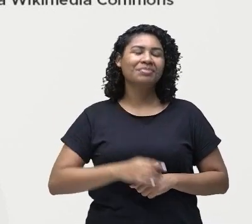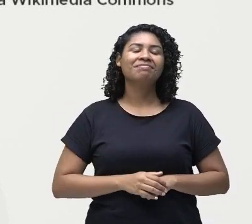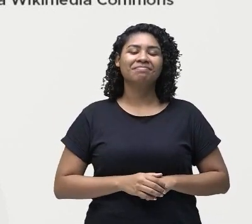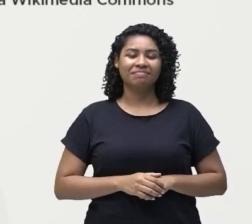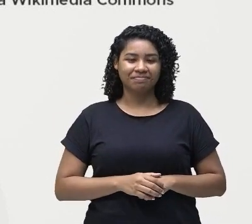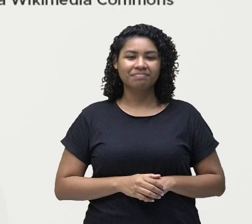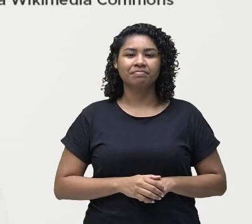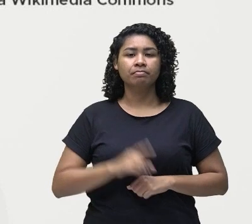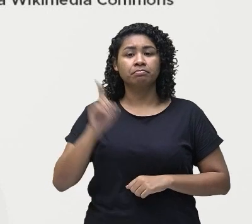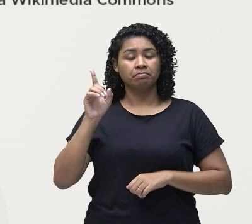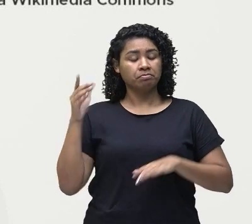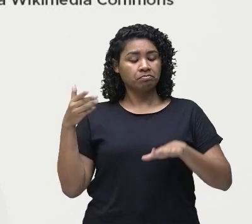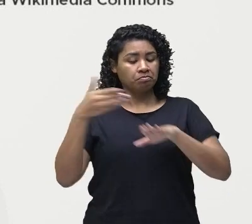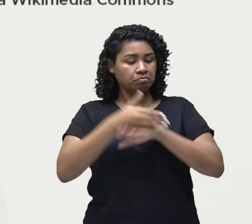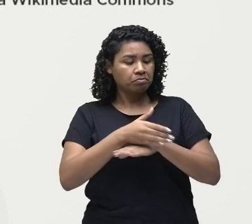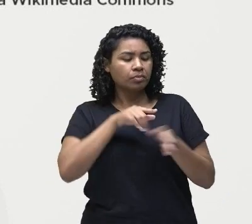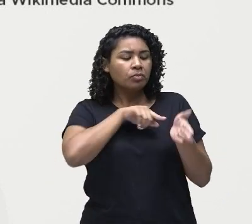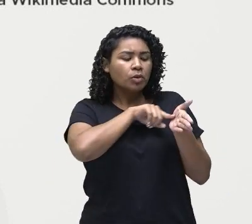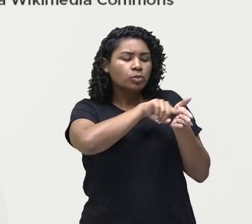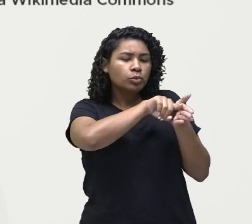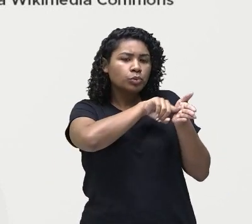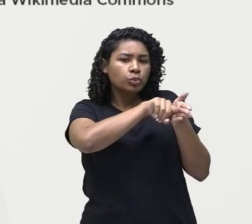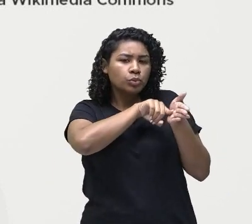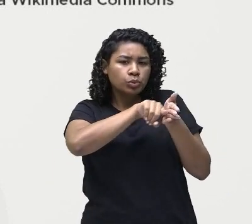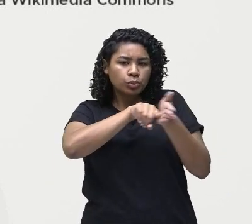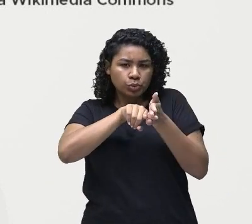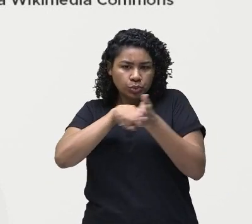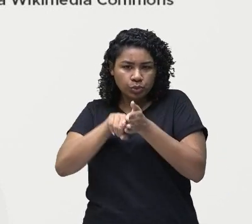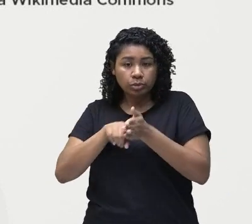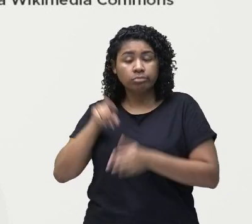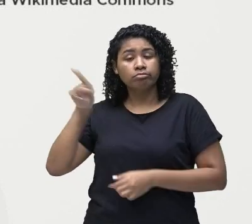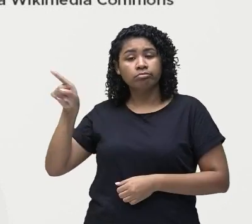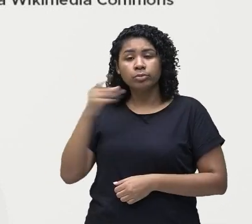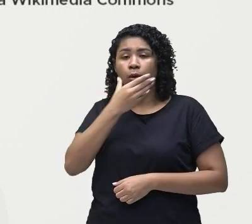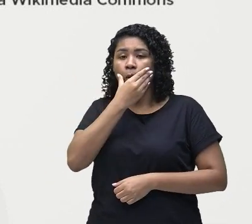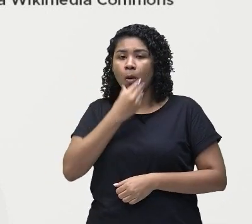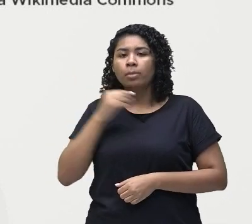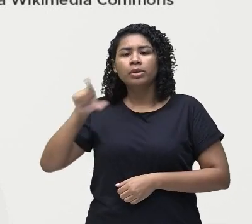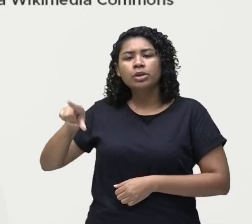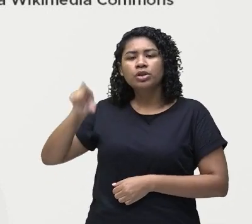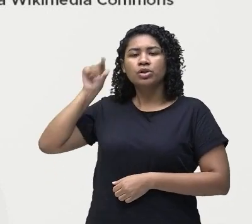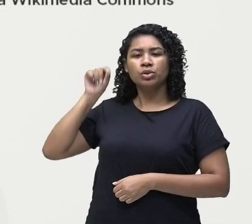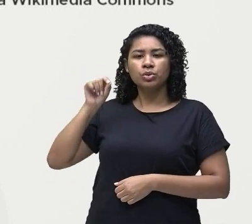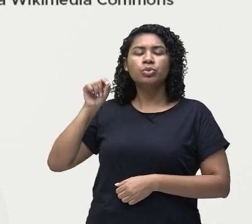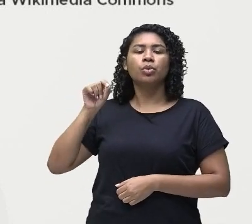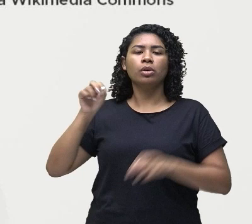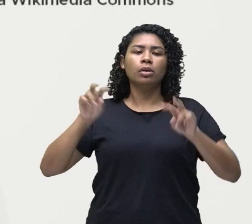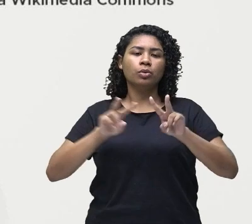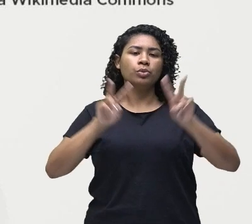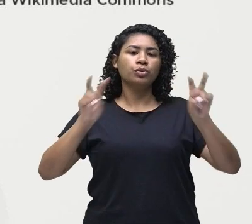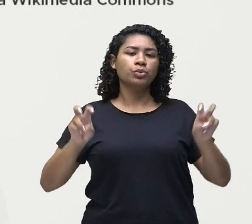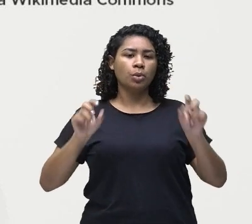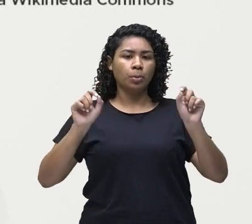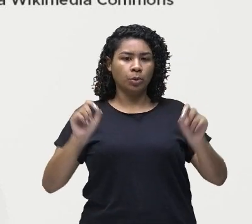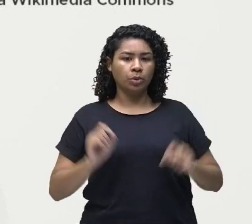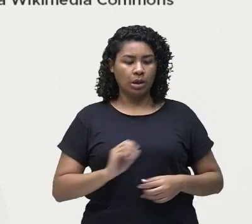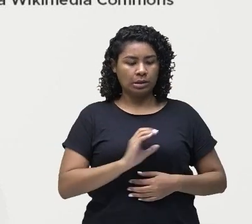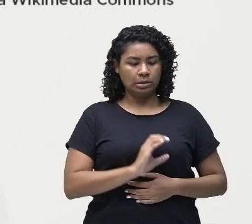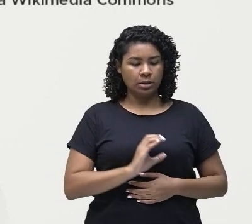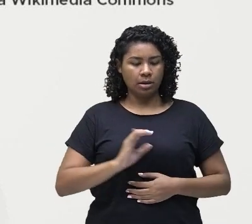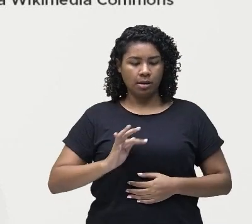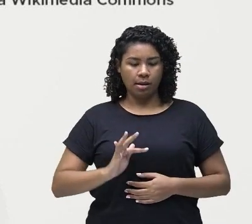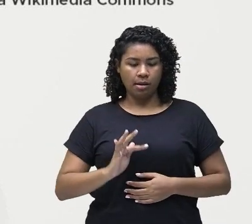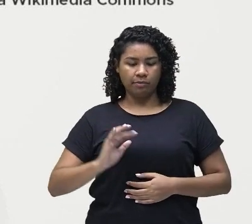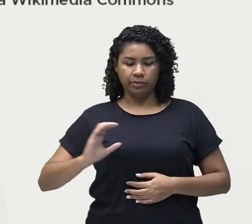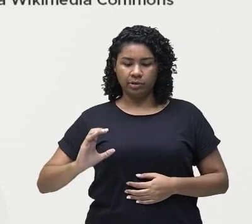A linha de pesquisa escolhida por Molina foi o impacto dos CFCs,